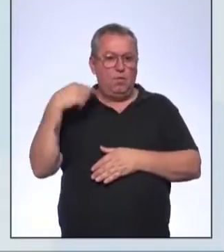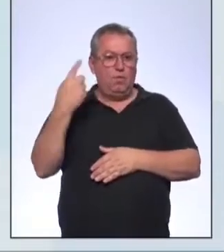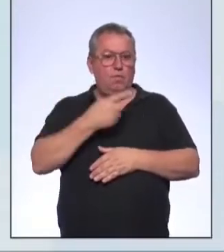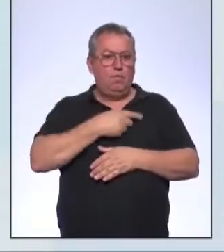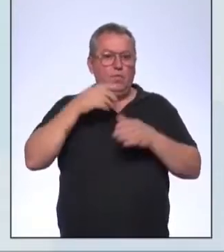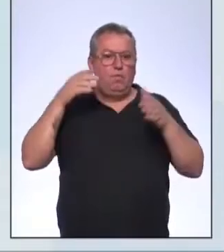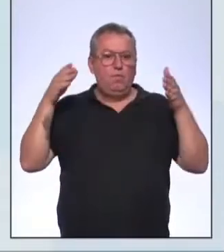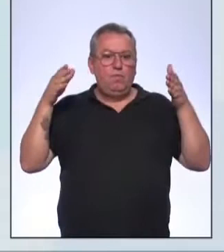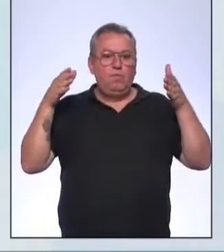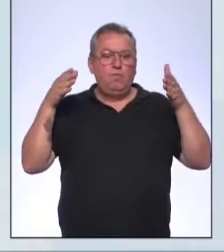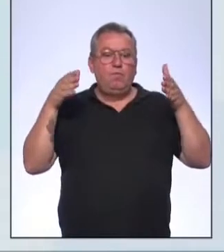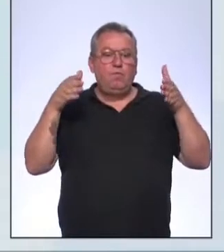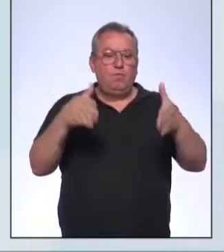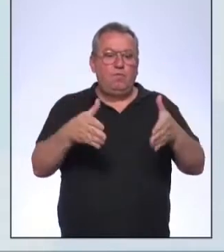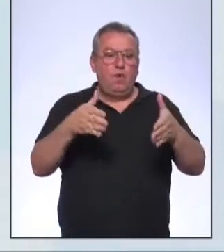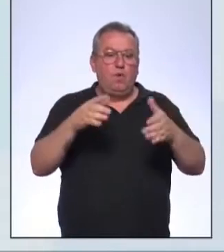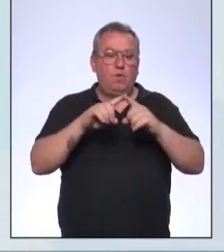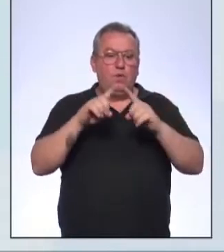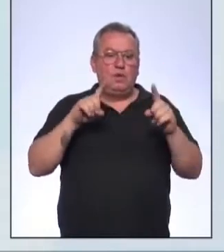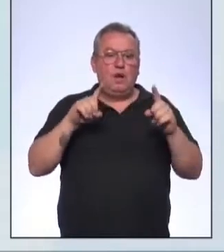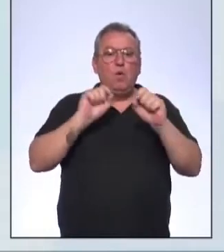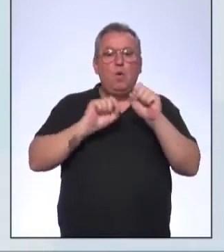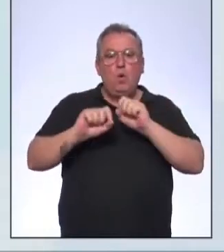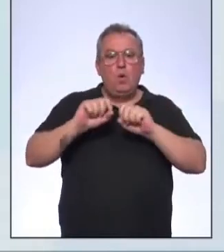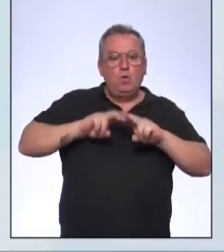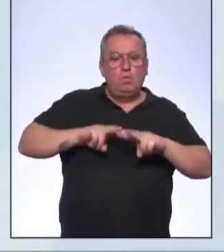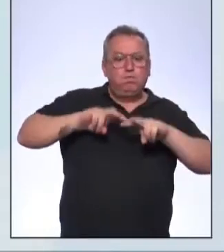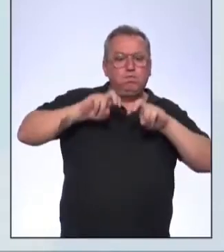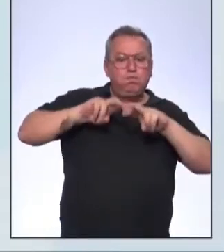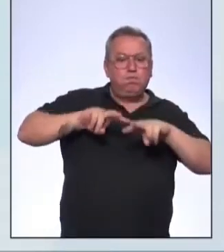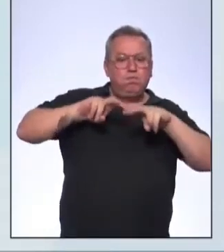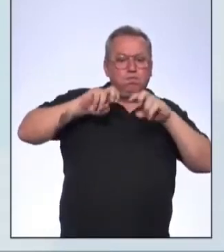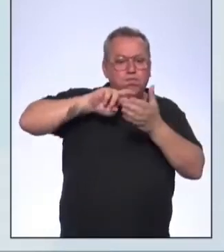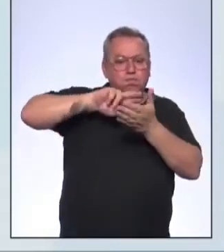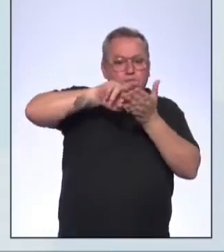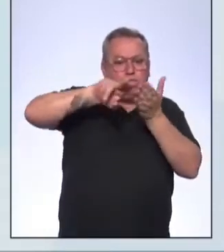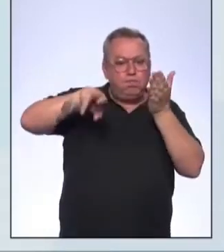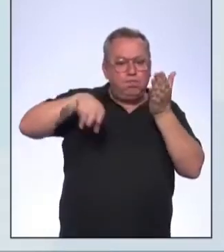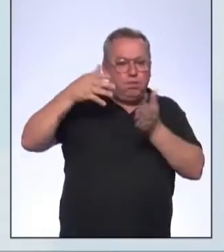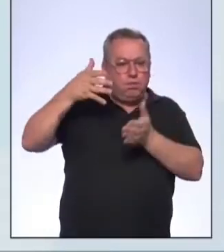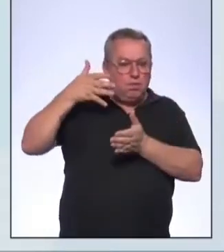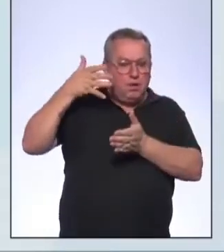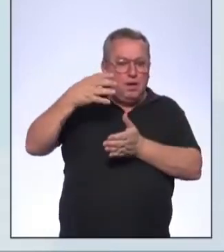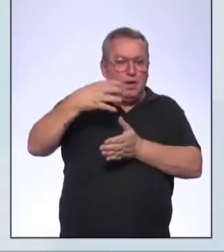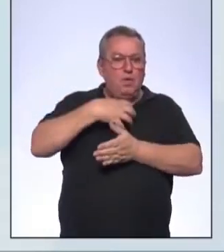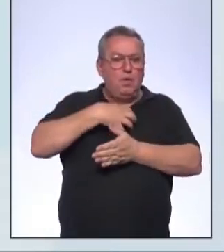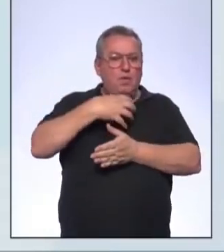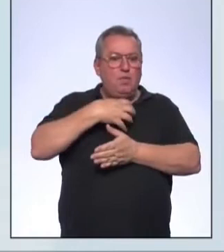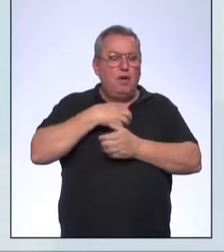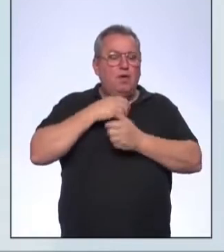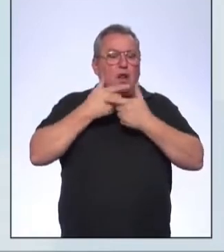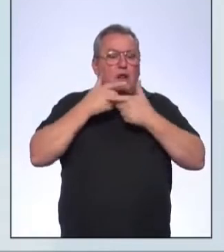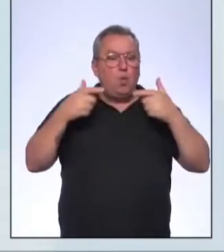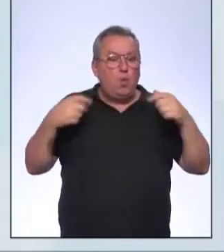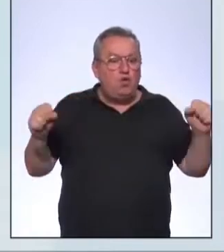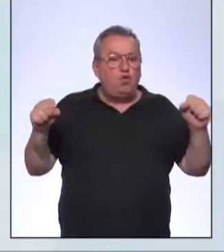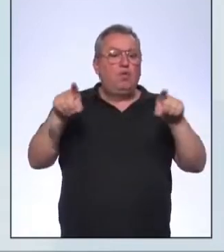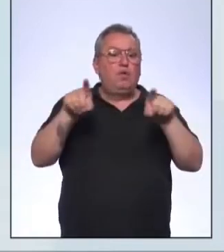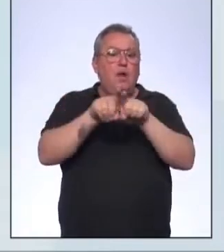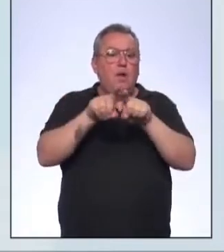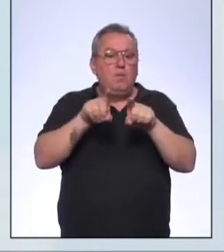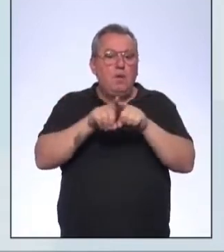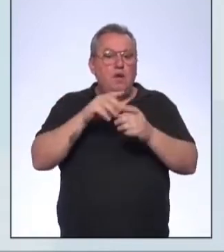a gente vai falar um pouquinho sobre os elementos da narrativ os aspectos linguísticos E para